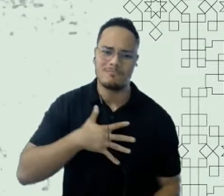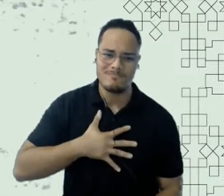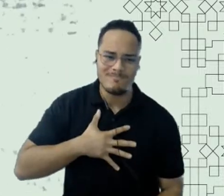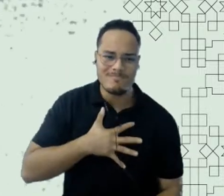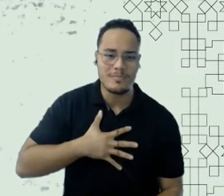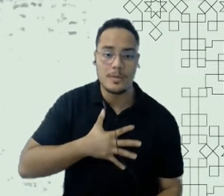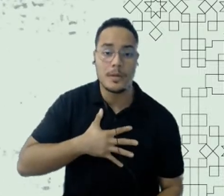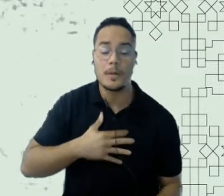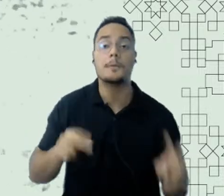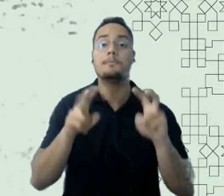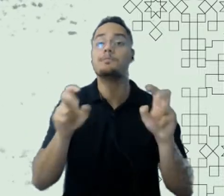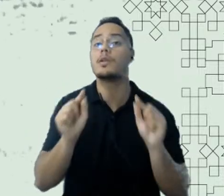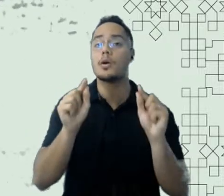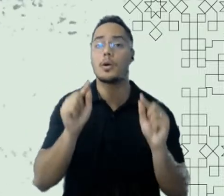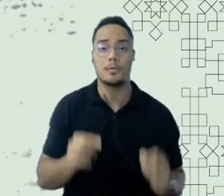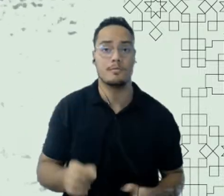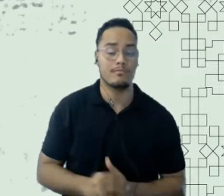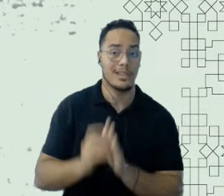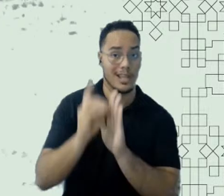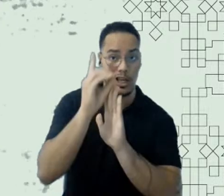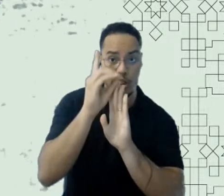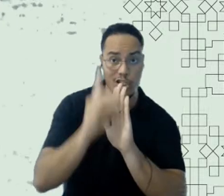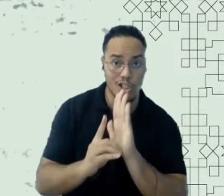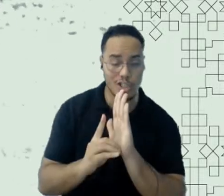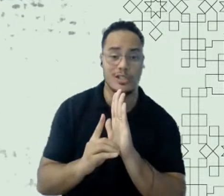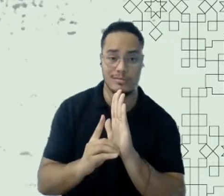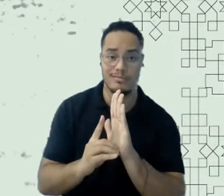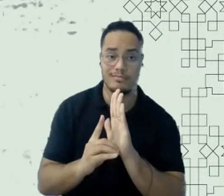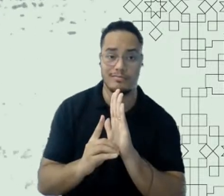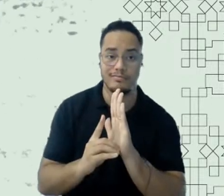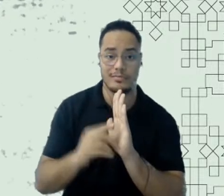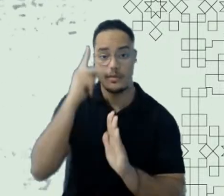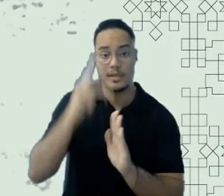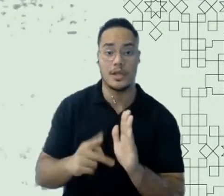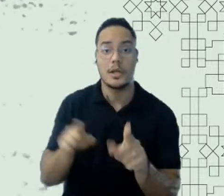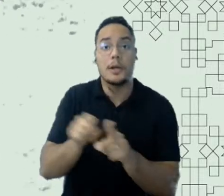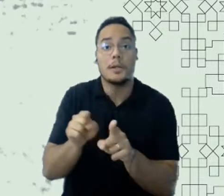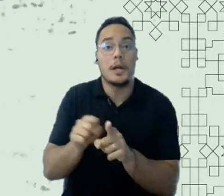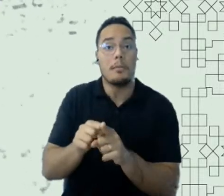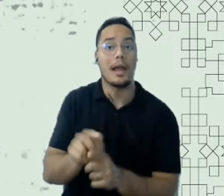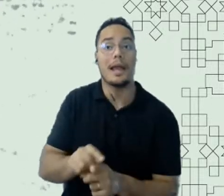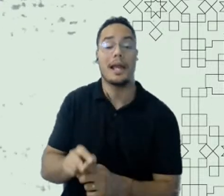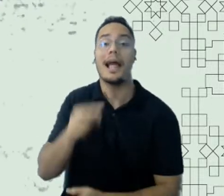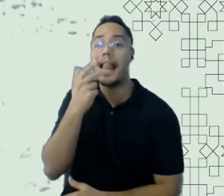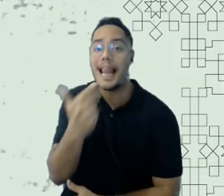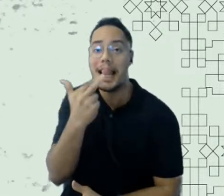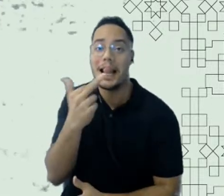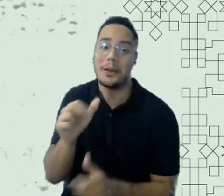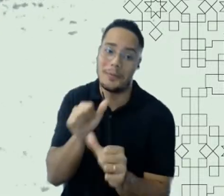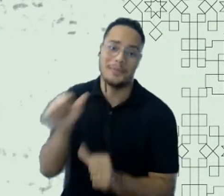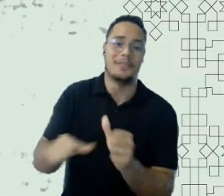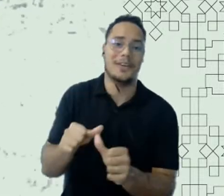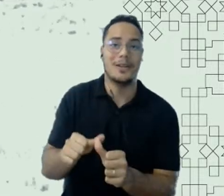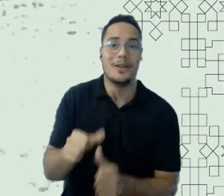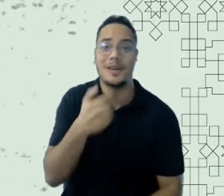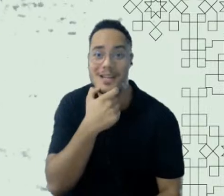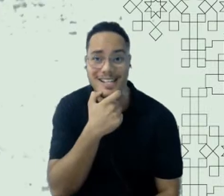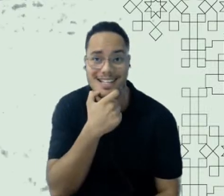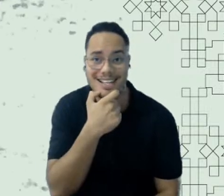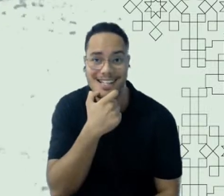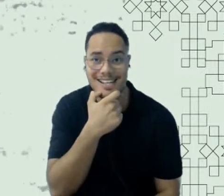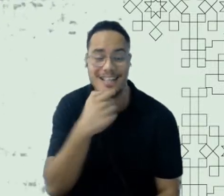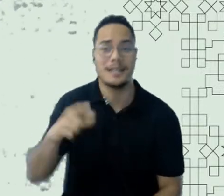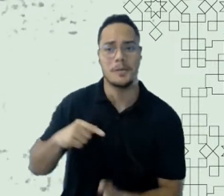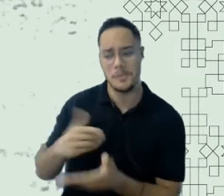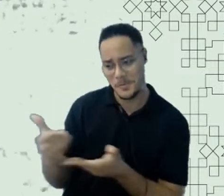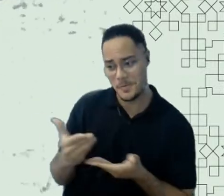sobre direitos autorais, e eu já vou mudar de língua porque temos uma convidada muito especial, estrangeira.